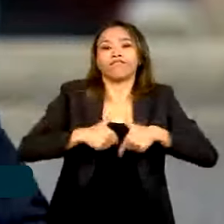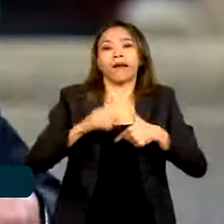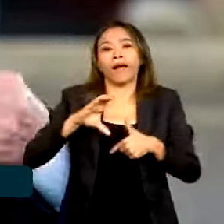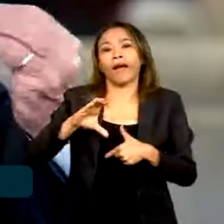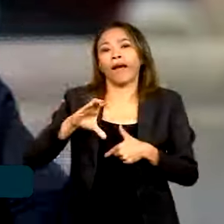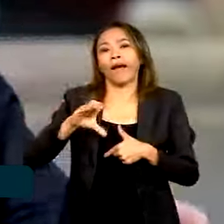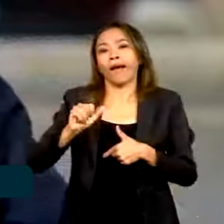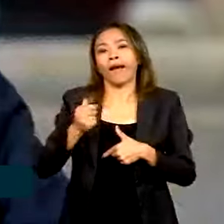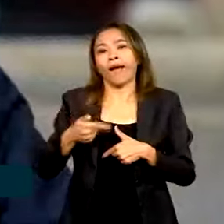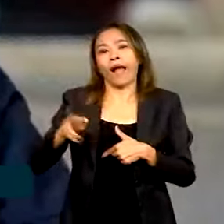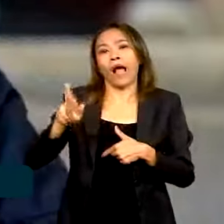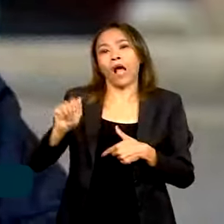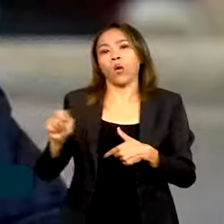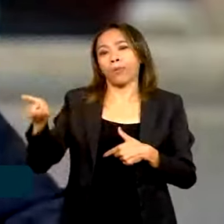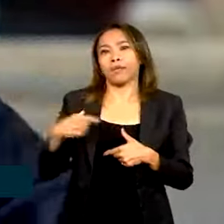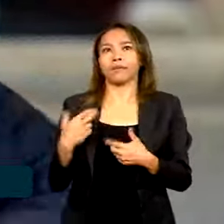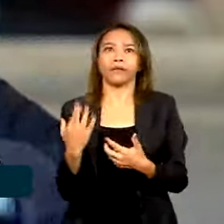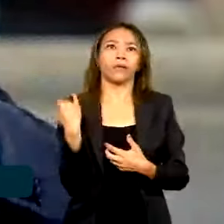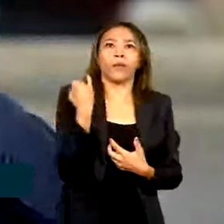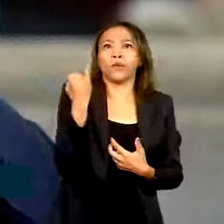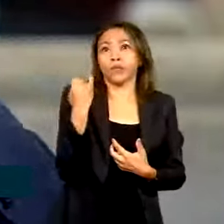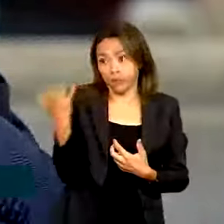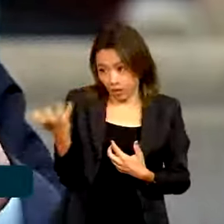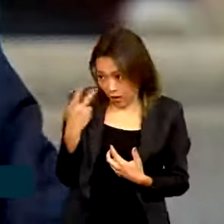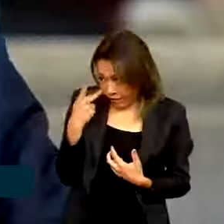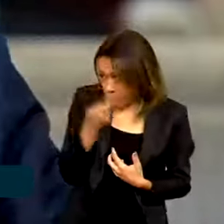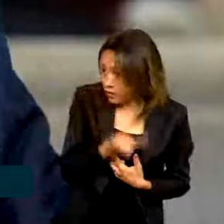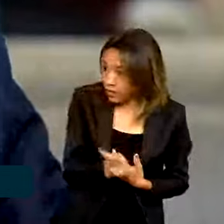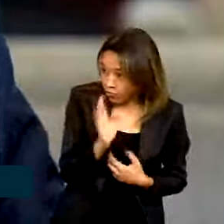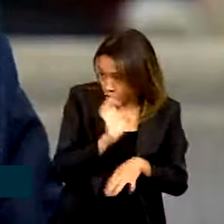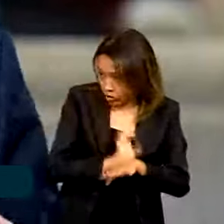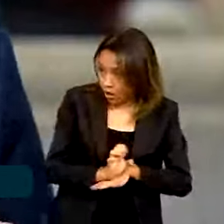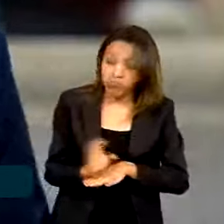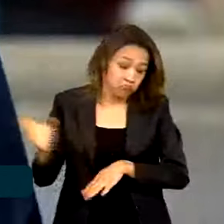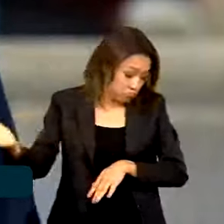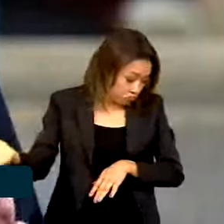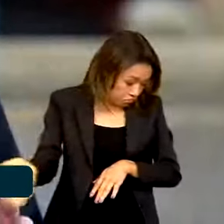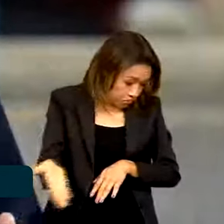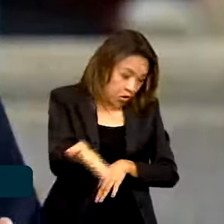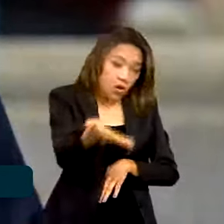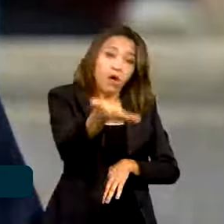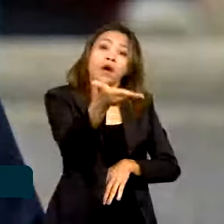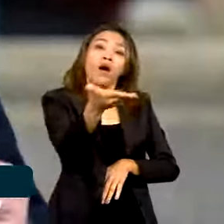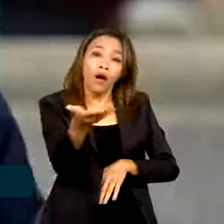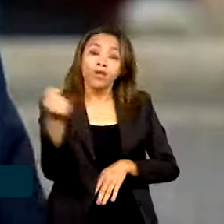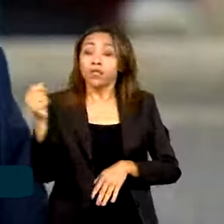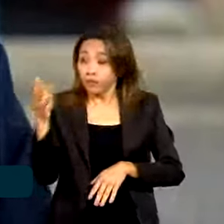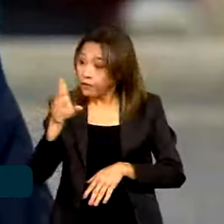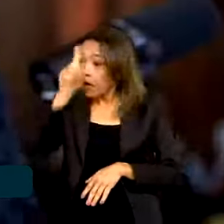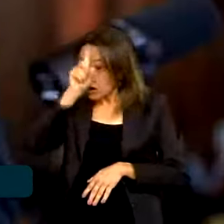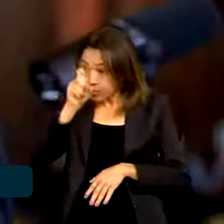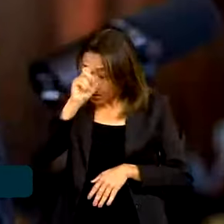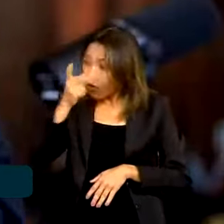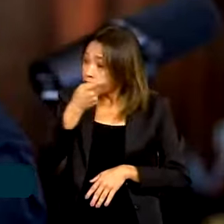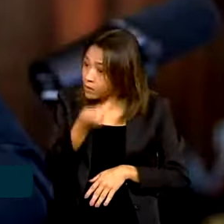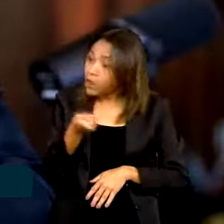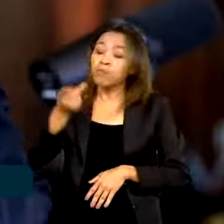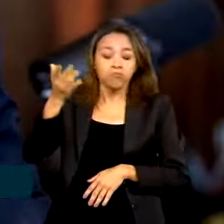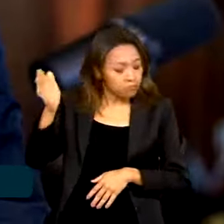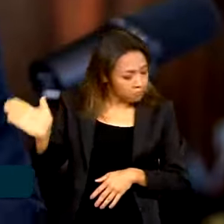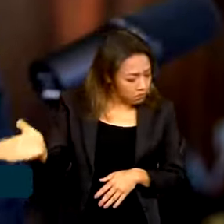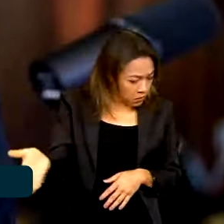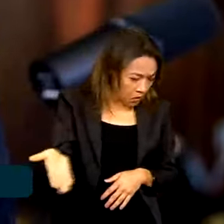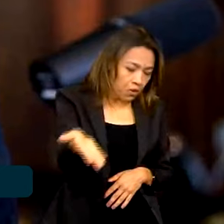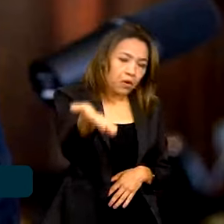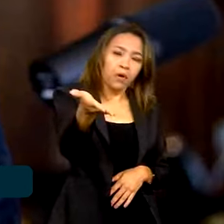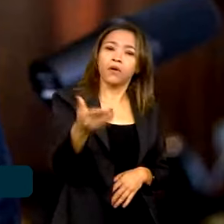quiser fazer. Se ela quiser visitar alguém, visitar um estado, sabe, fazer visita ao hospital, ela faz o que ela quiser, discutir os problemas das mulheres, os problemas